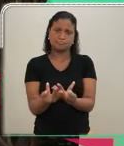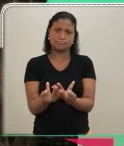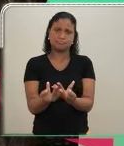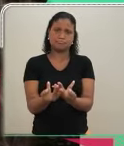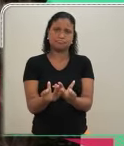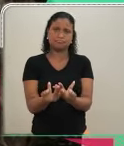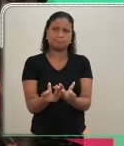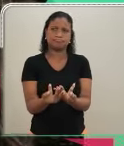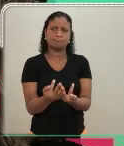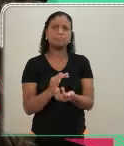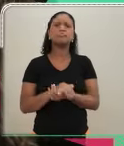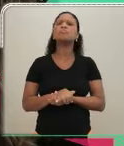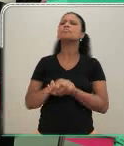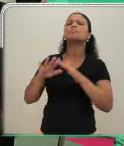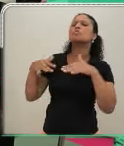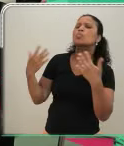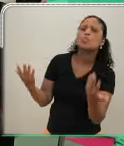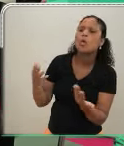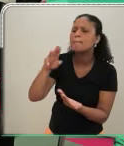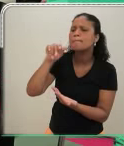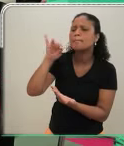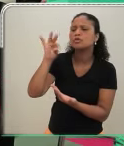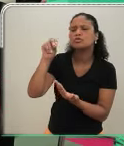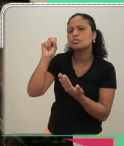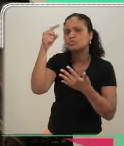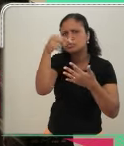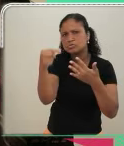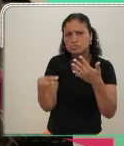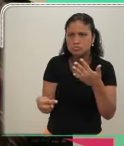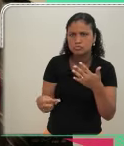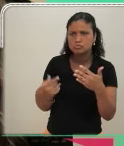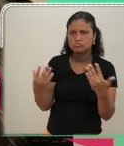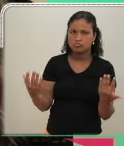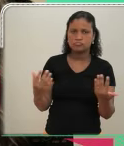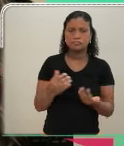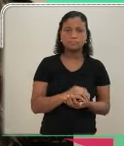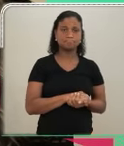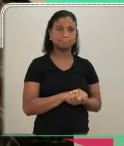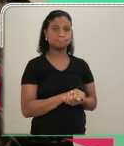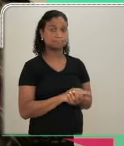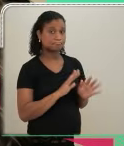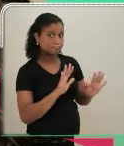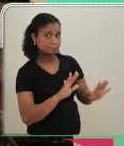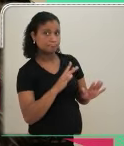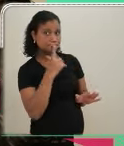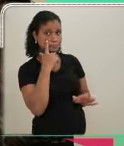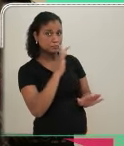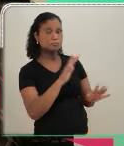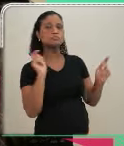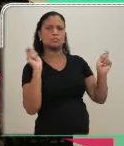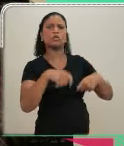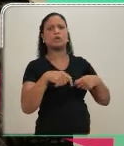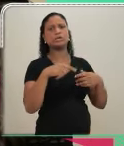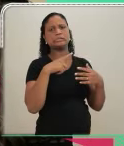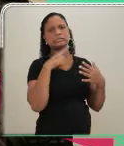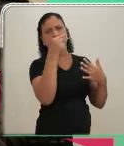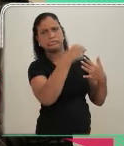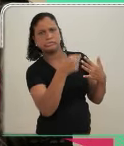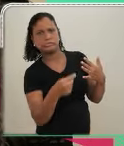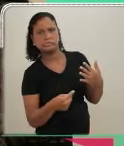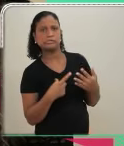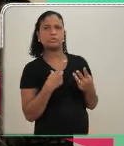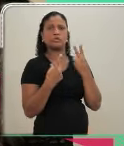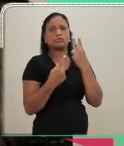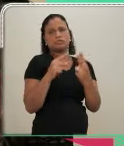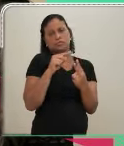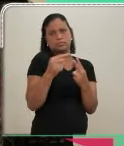e também da sua família. E quais são esses mitos? Olha, Juliana, a gente pode citar, assim, de imediato 2, né? O indivíduo com